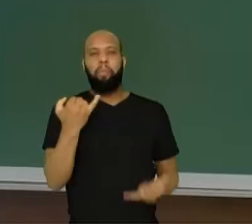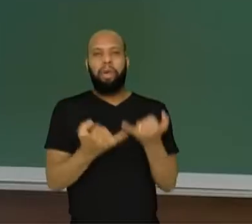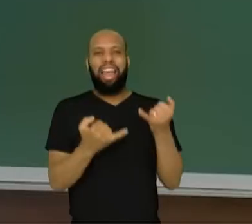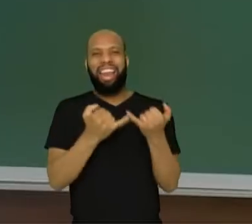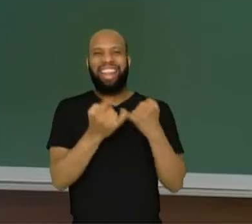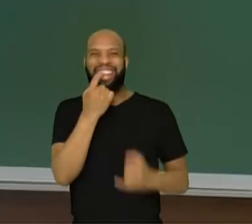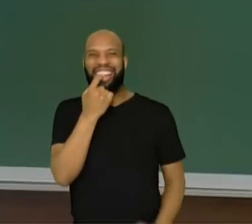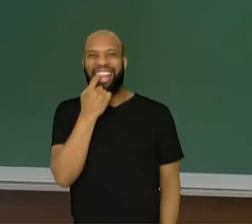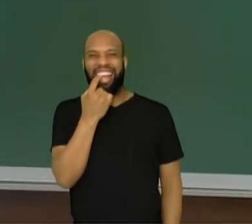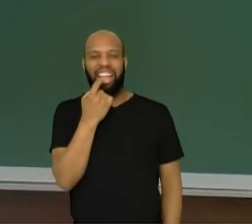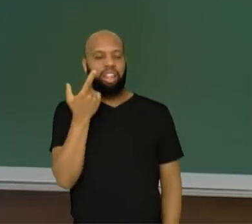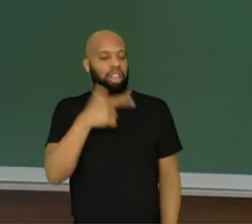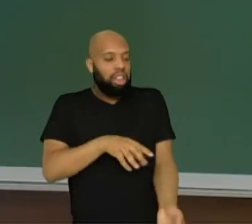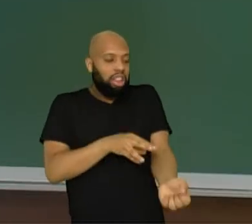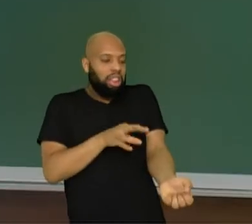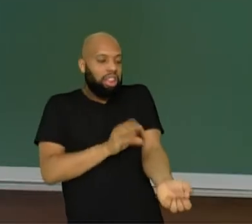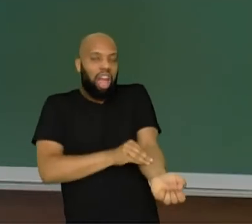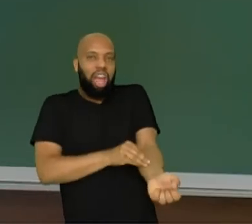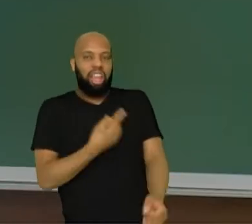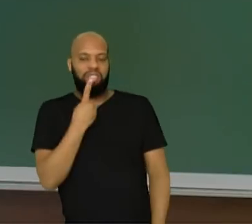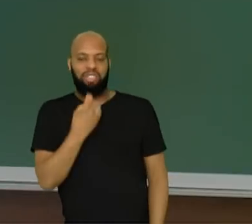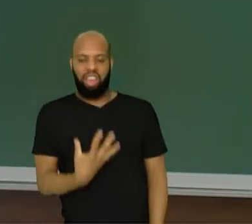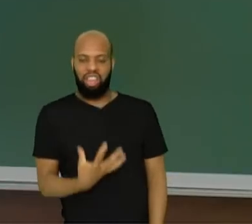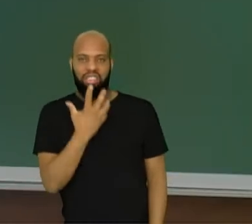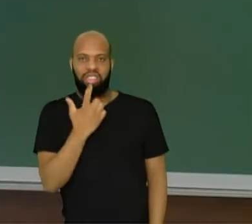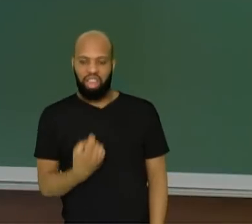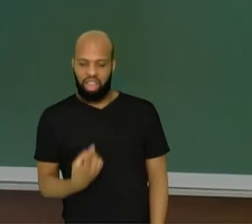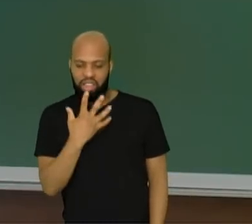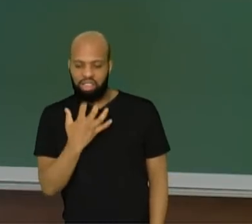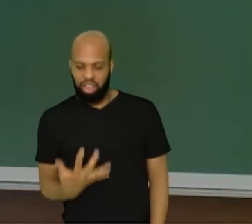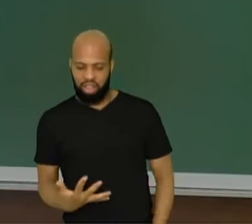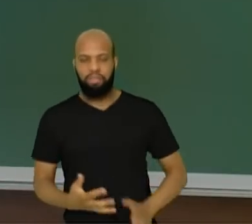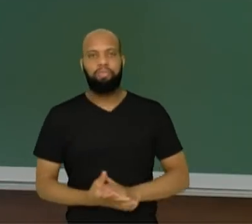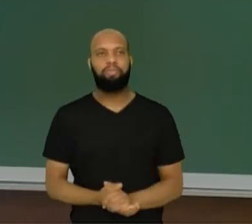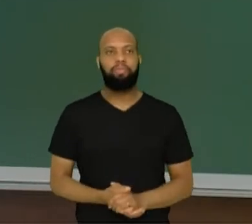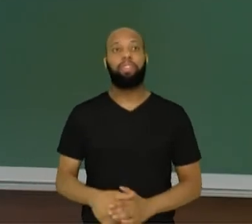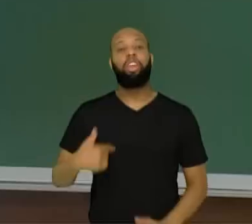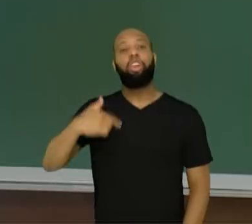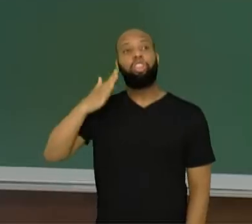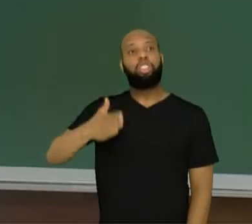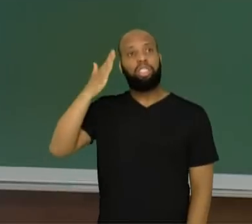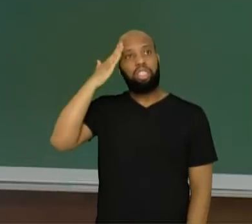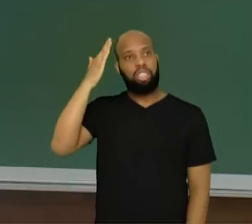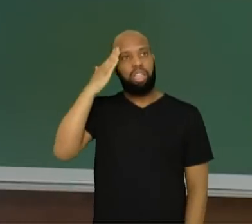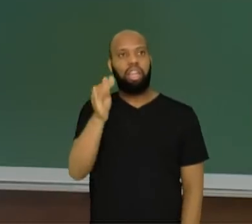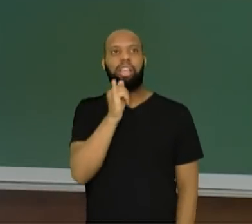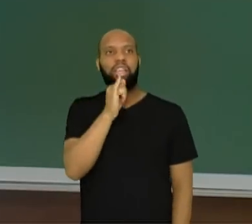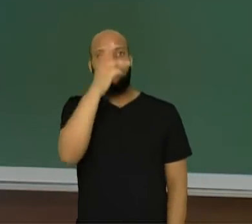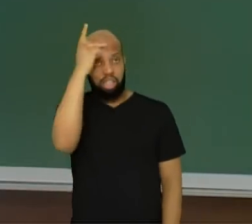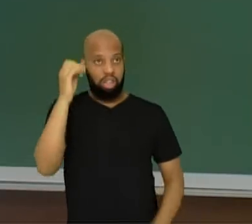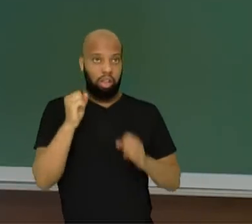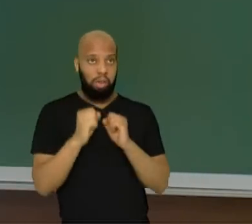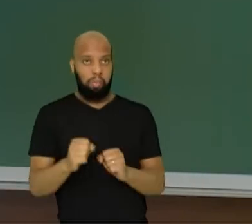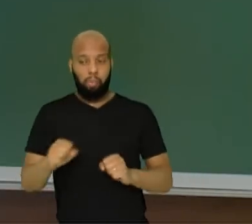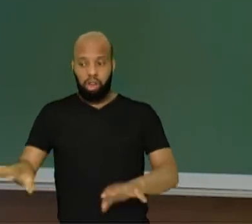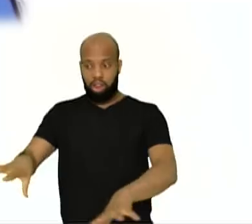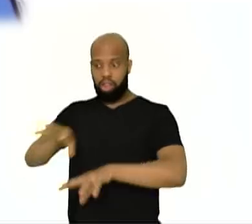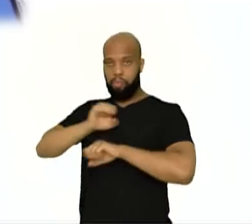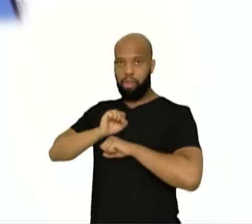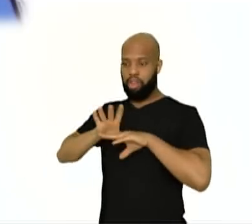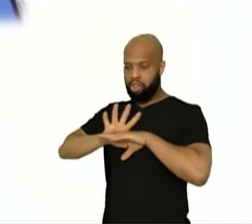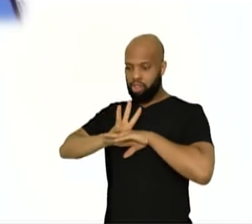para absorver o sangue do nosso corpo. Tudo bem, Fabiano, já sei que uma pessoa pode adquirir essa